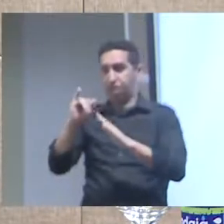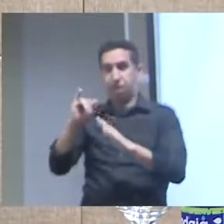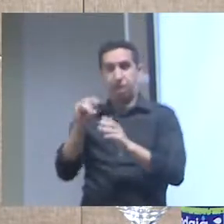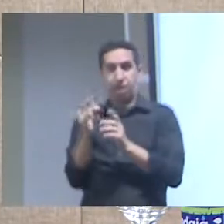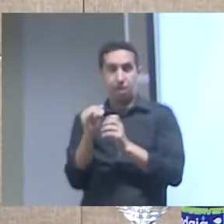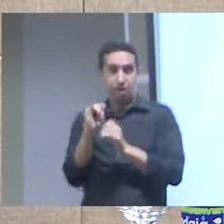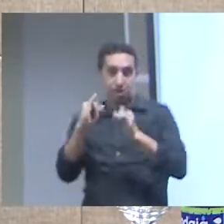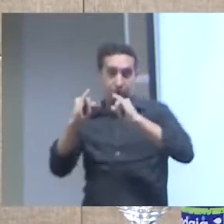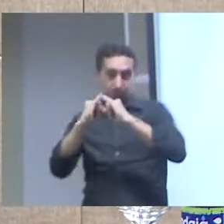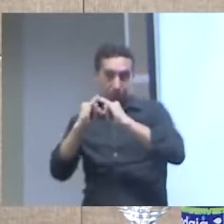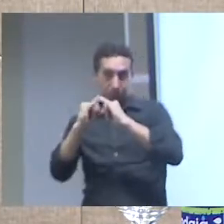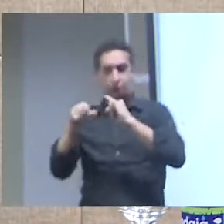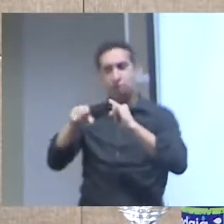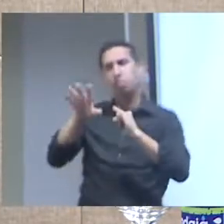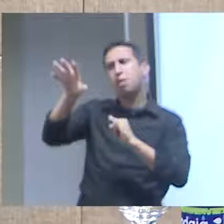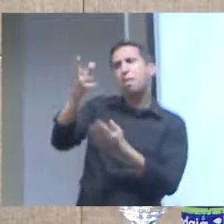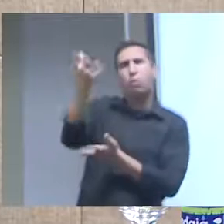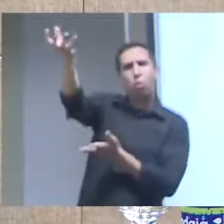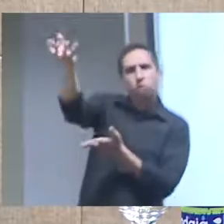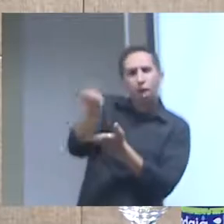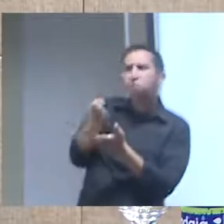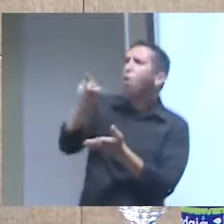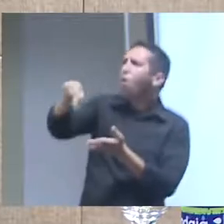isso aqui é um ótimo lugar para se construir um shopping